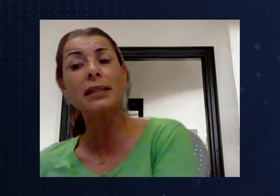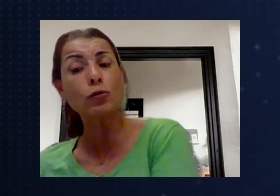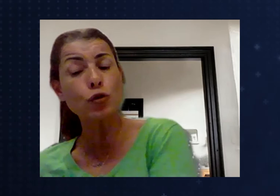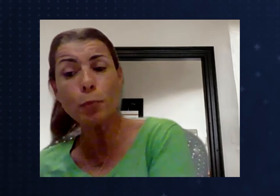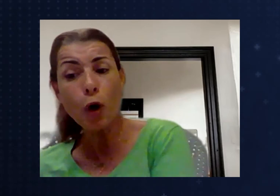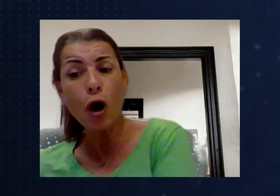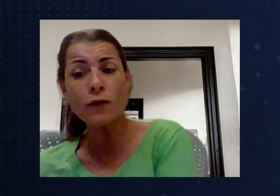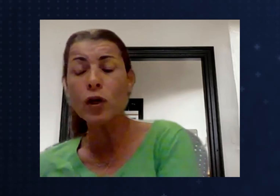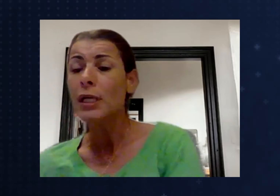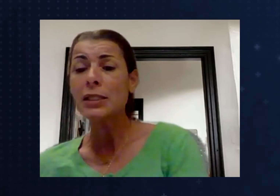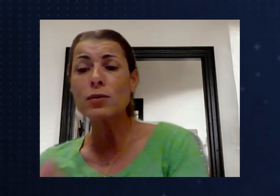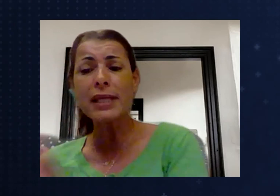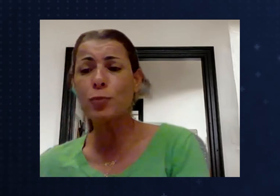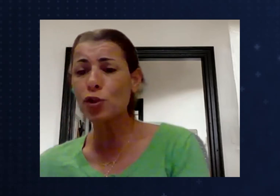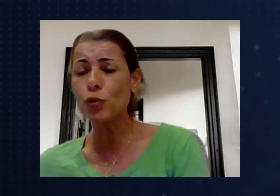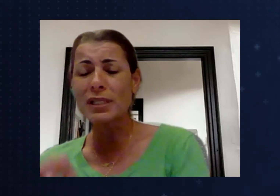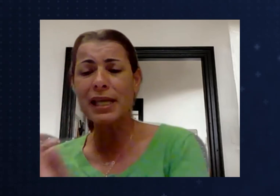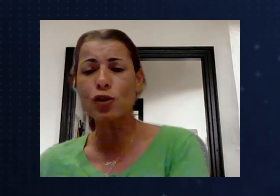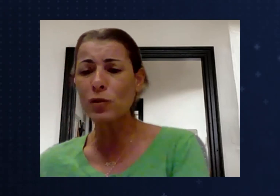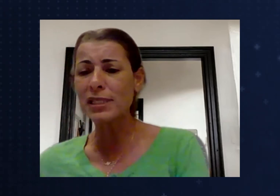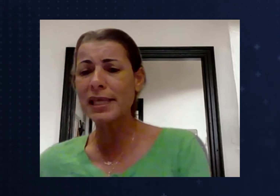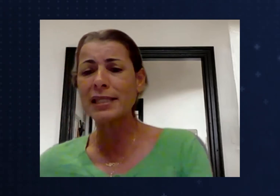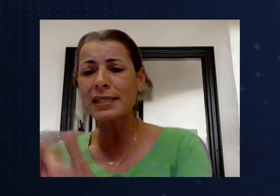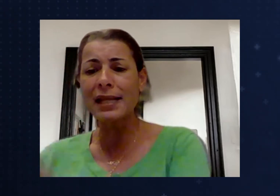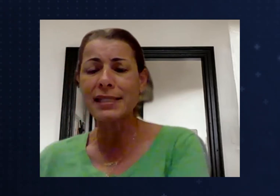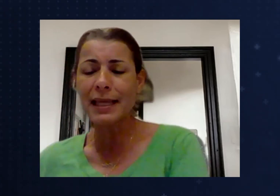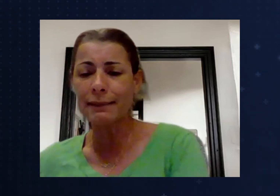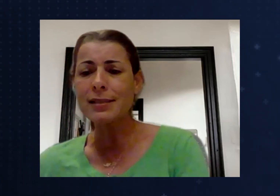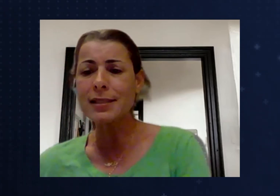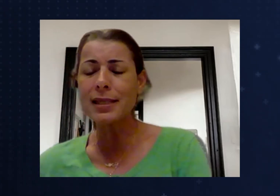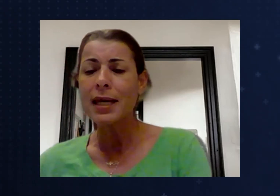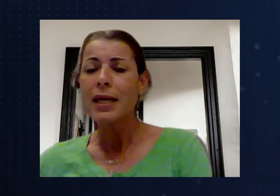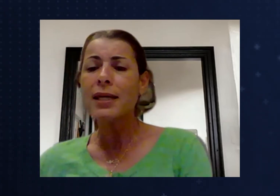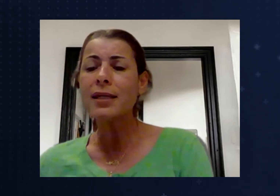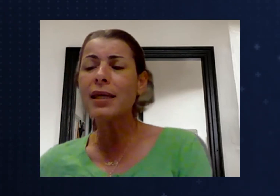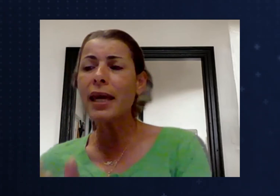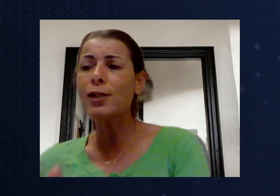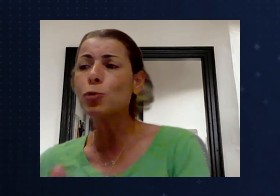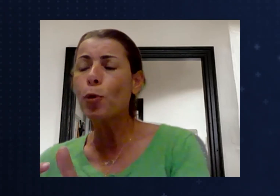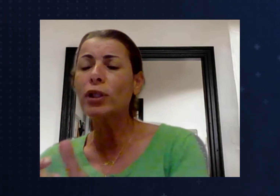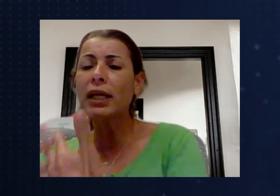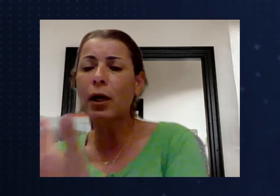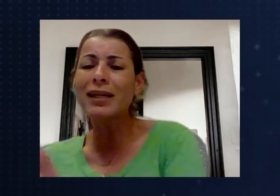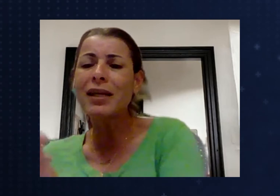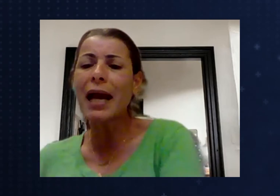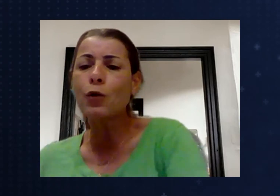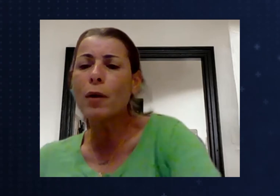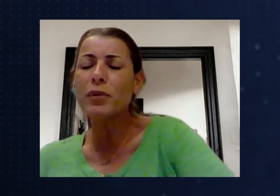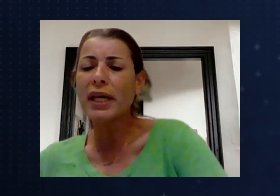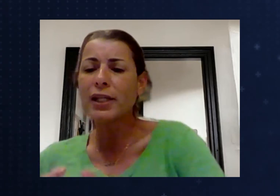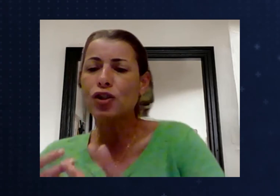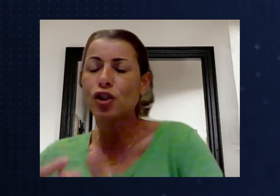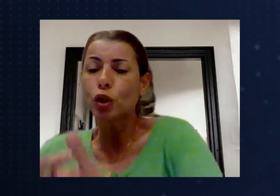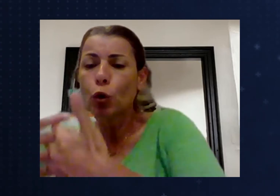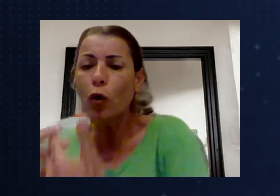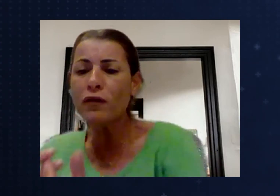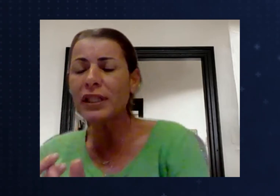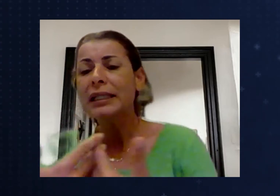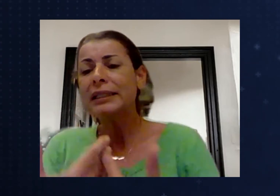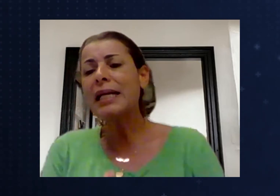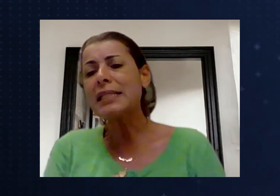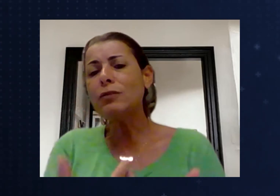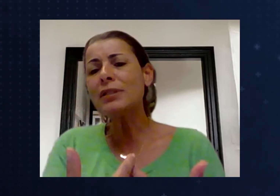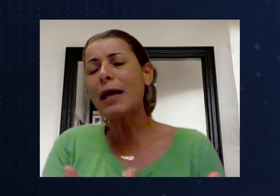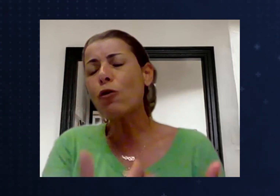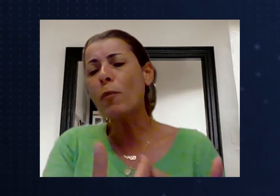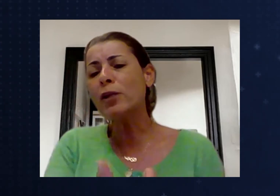por 7 cidadãos do povo. São 7 pessoas, 7 consciências, 7 sentenças, em que eles poderão criar um ambiente de